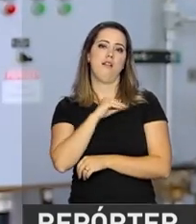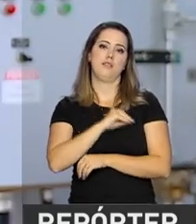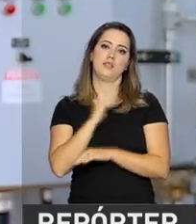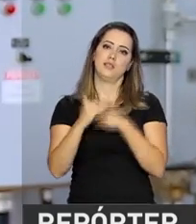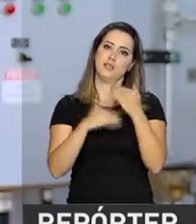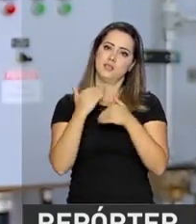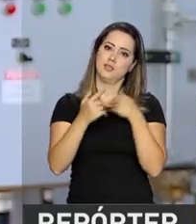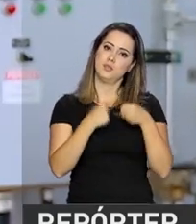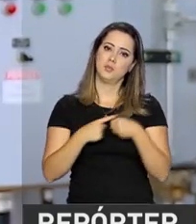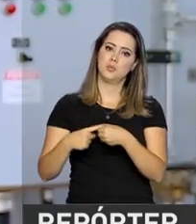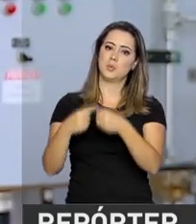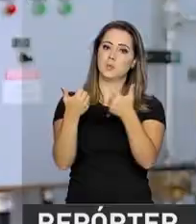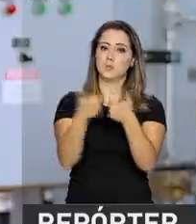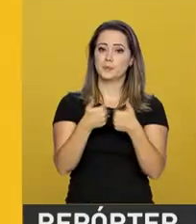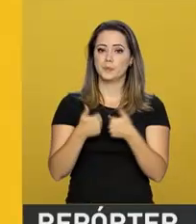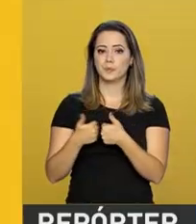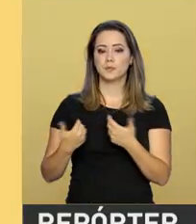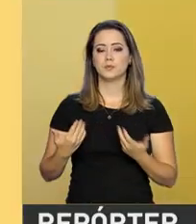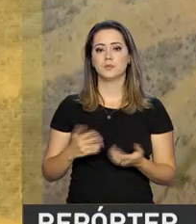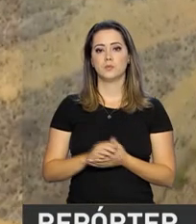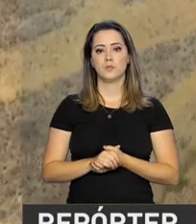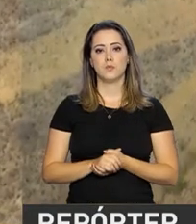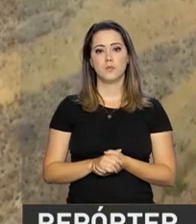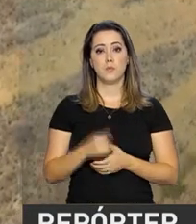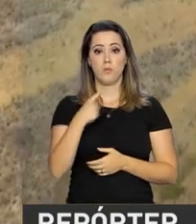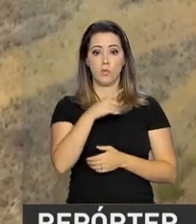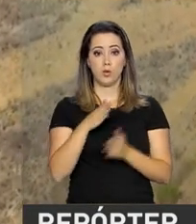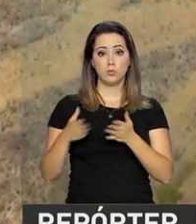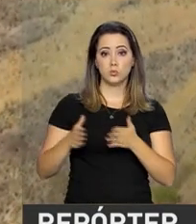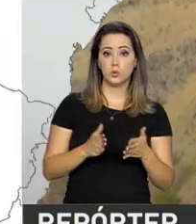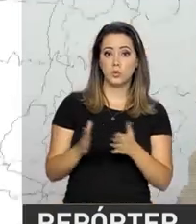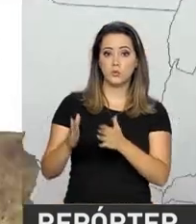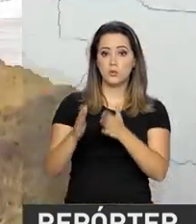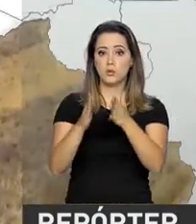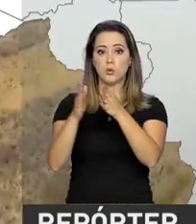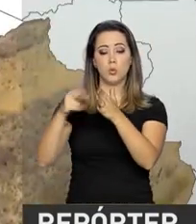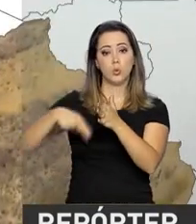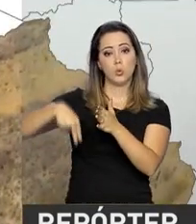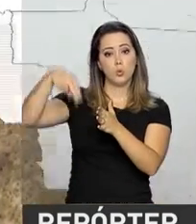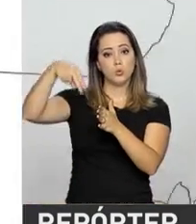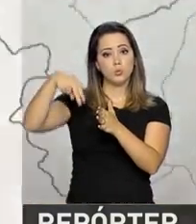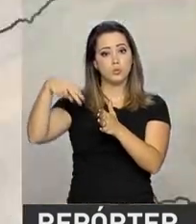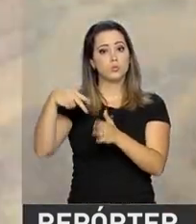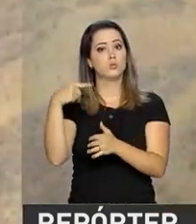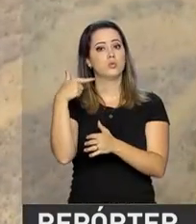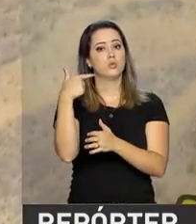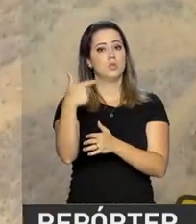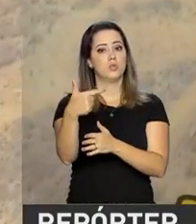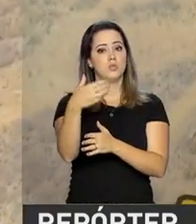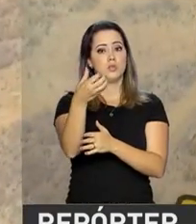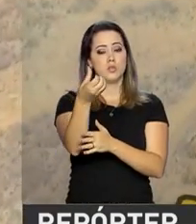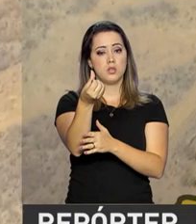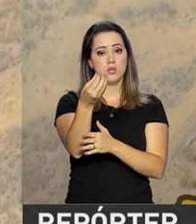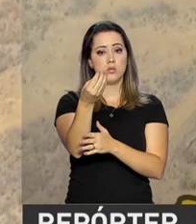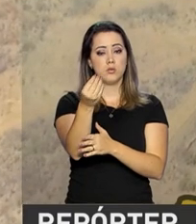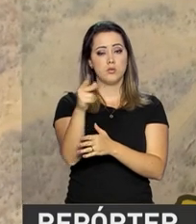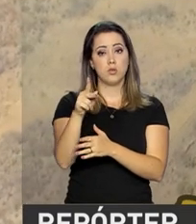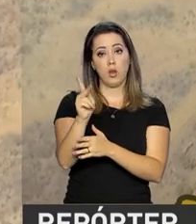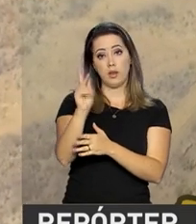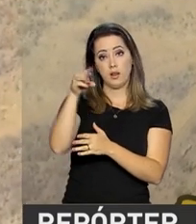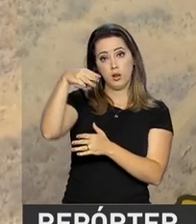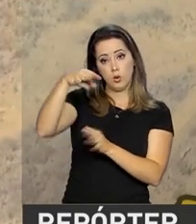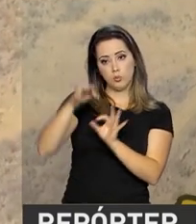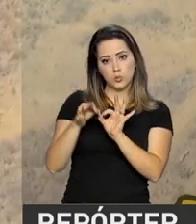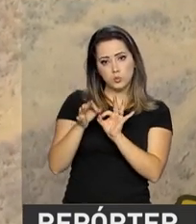partidário de cozinha o eixo norte da transposição do são francisco tem 260 quilômetros de extensão